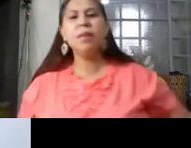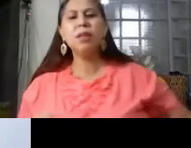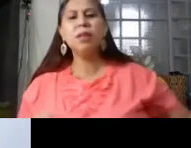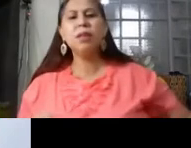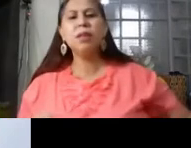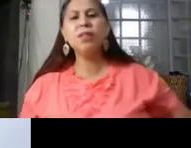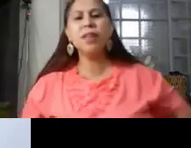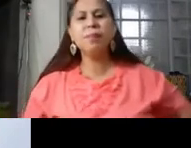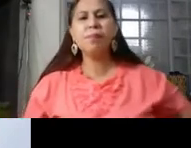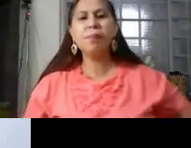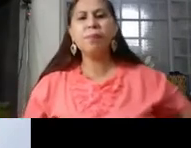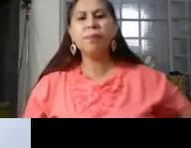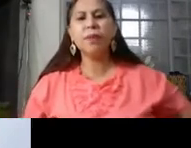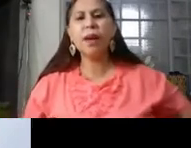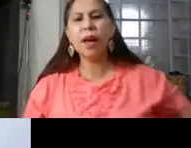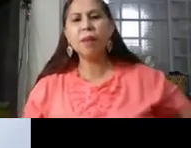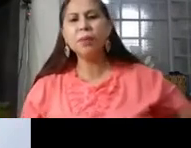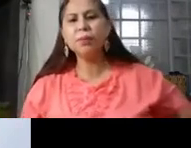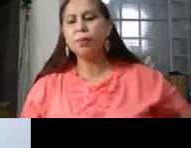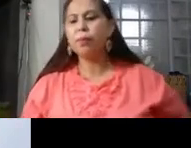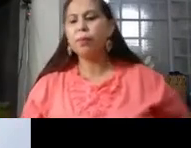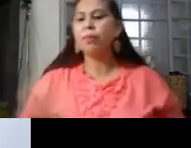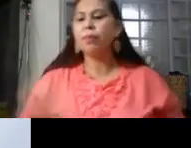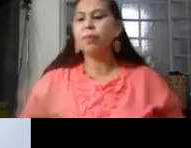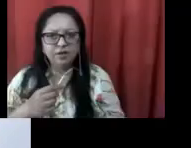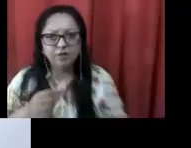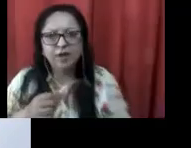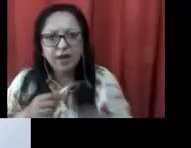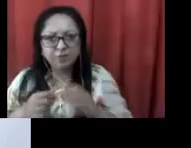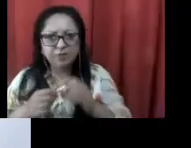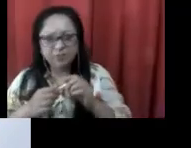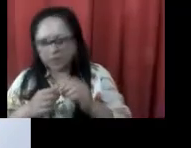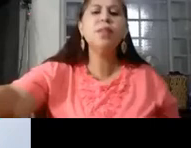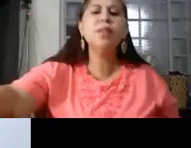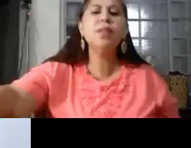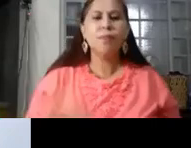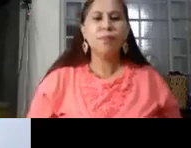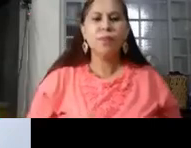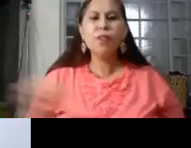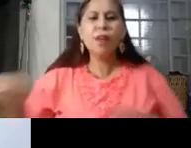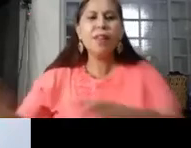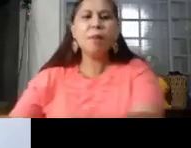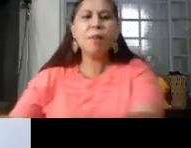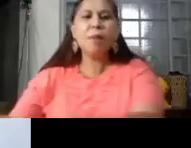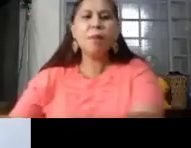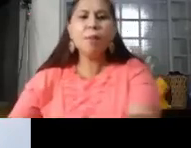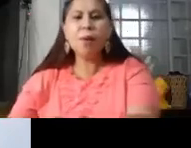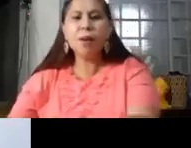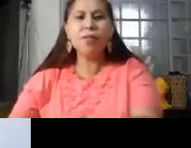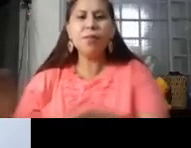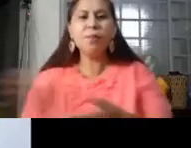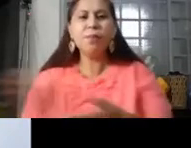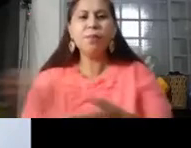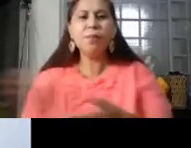Melhor o vídeo, né? É rápido. Eu falo rapidinho, é rápido. Ótimo. Então vou guardar minha pipoca,